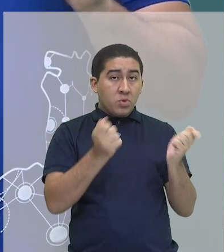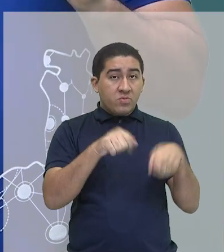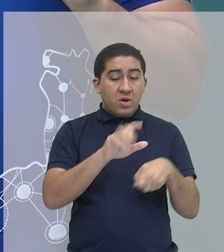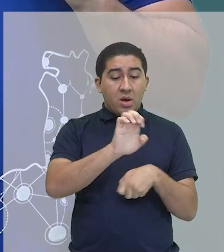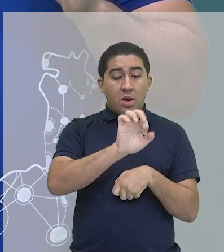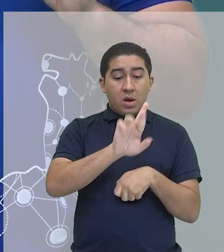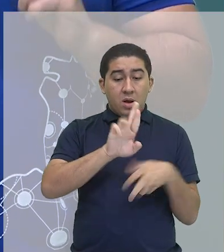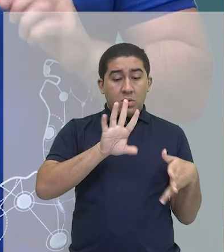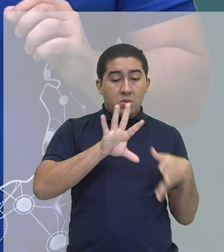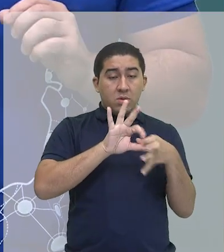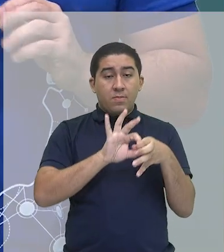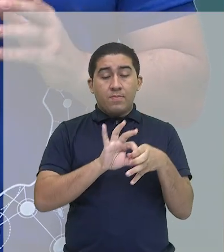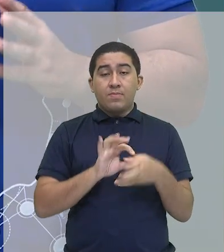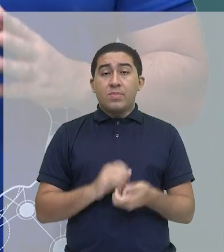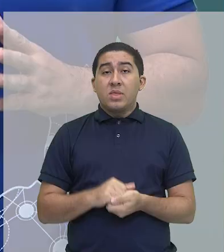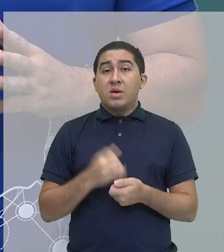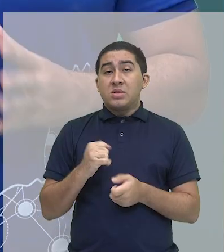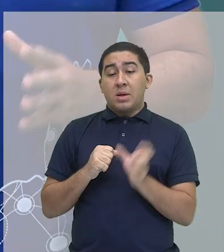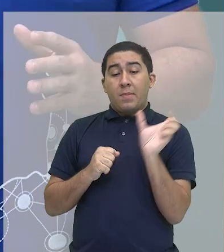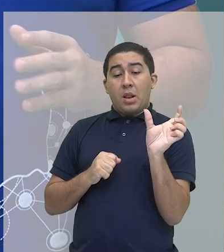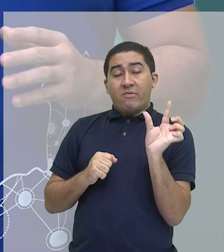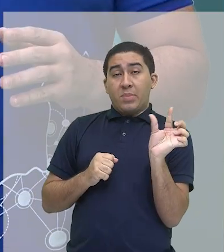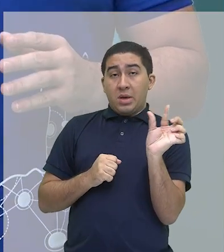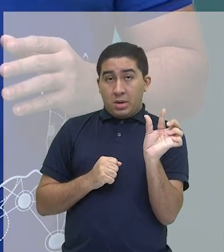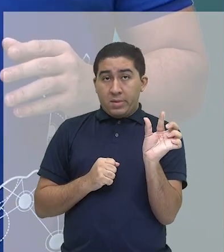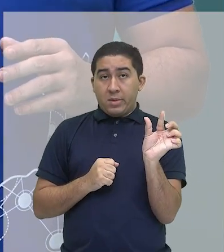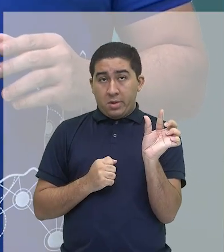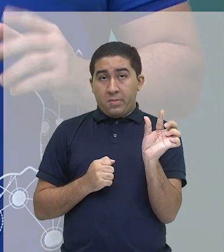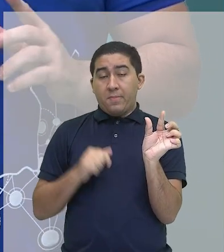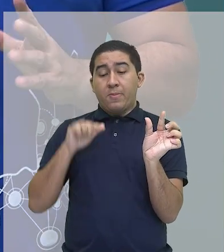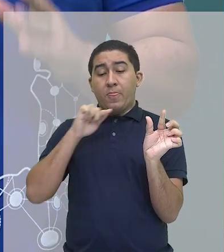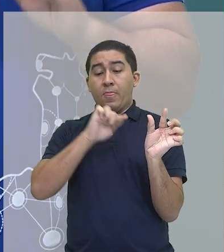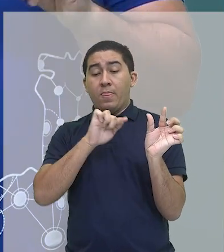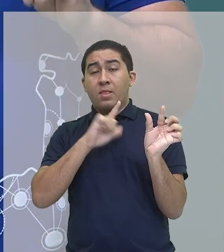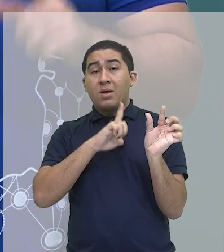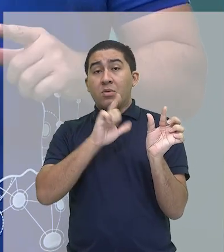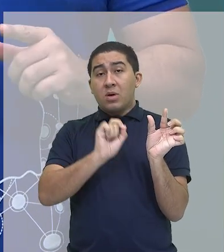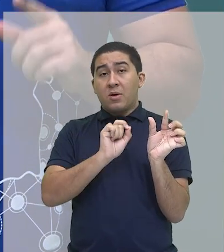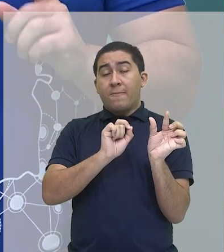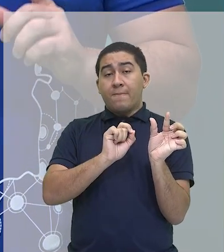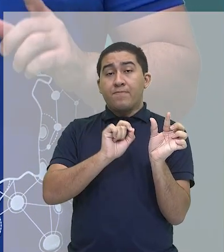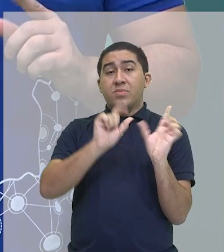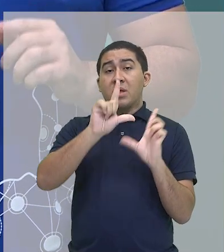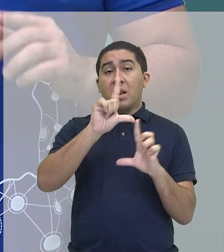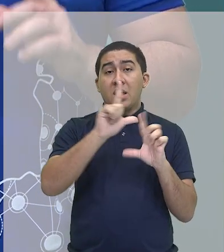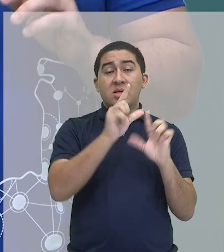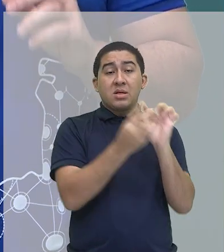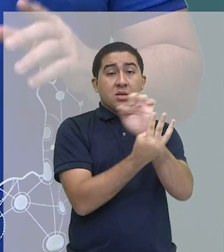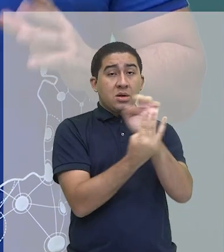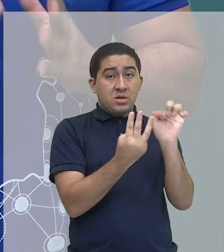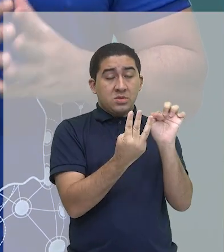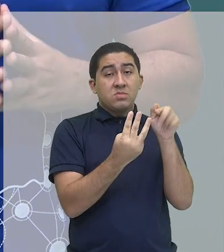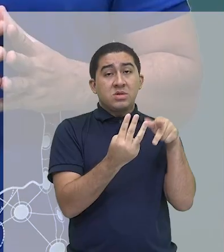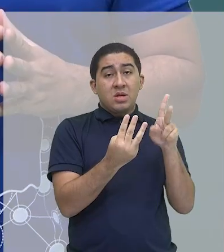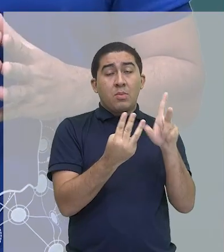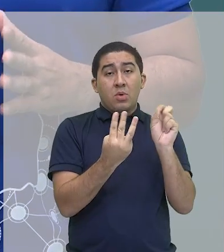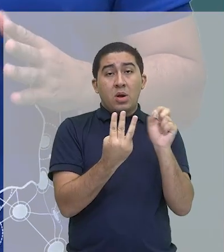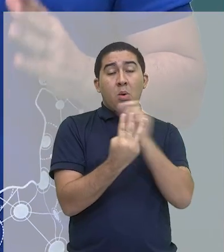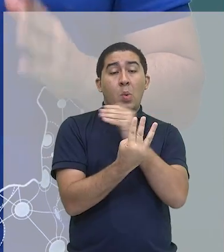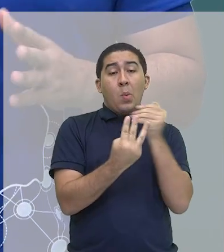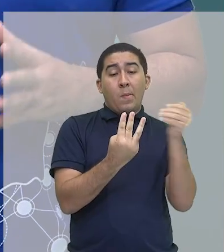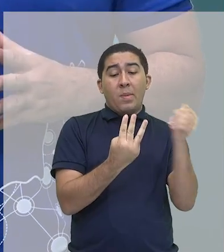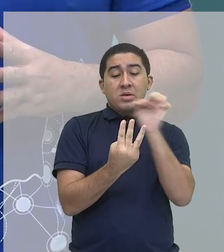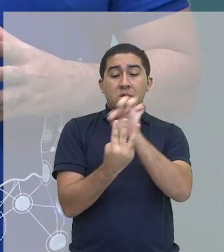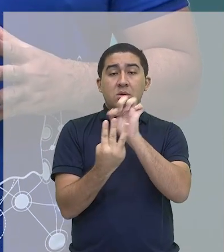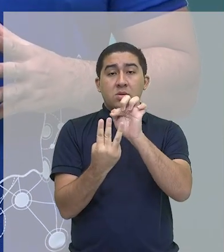Então, se o adjetivo ele é curto e ele terminou assim, você sempre vai contar de trás para frente,